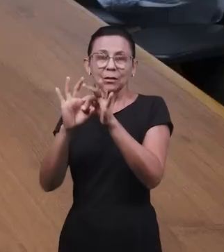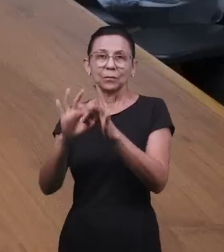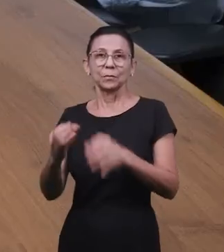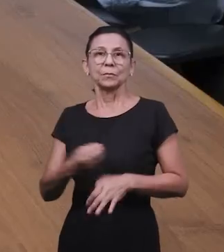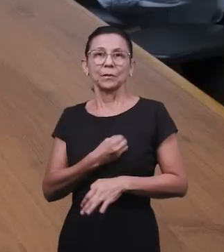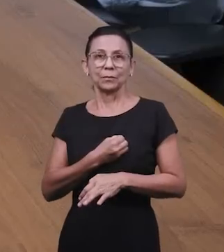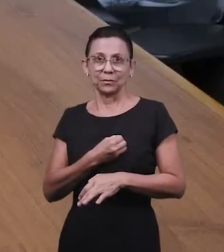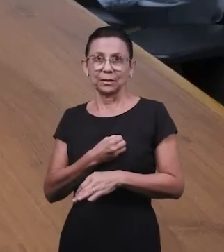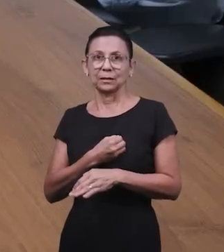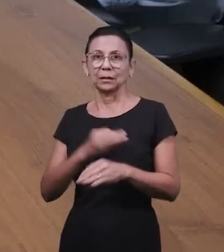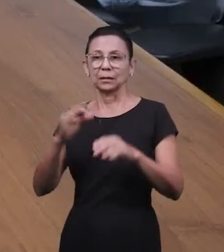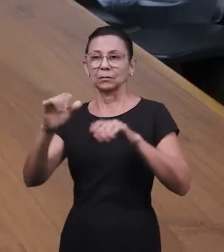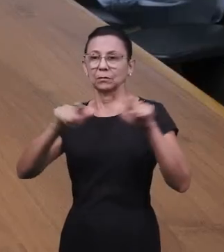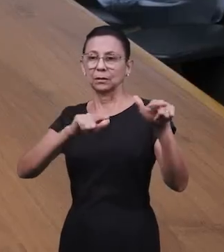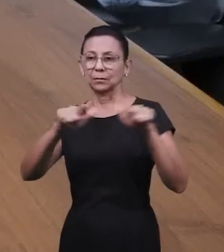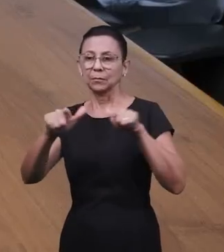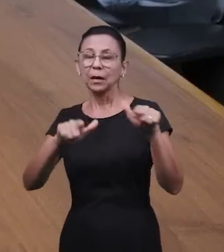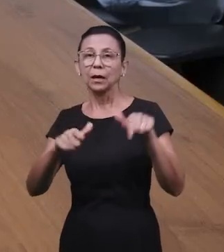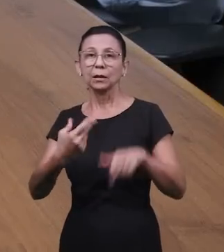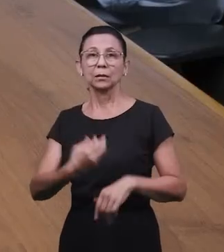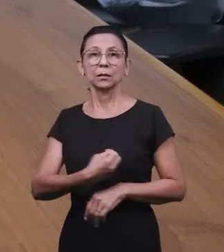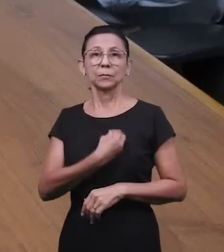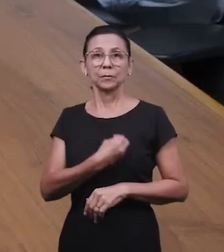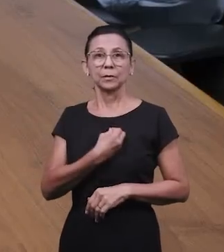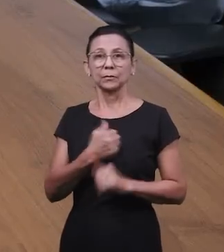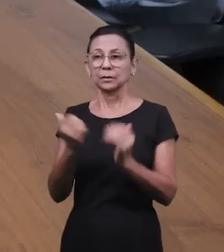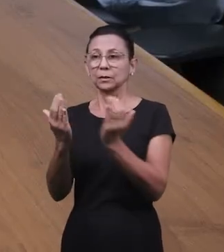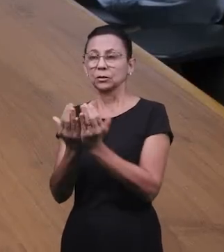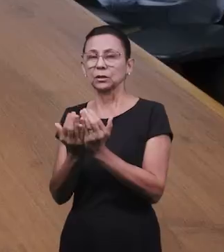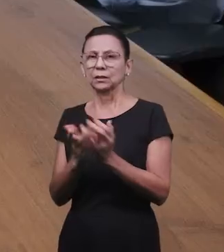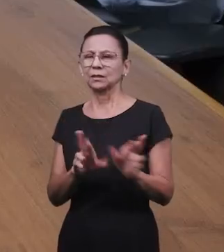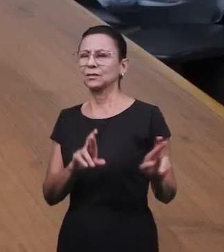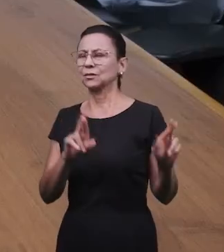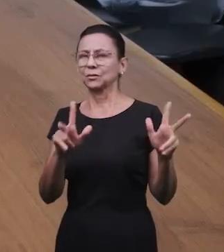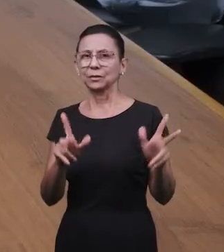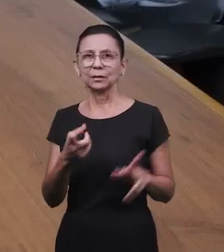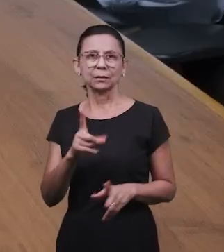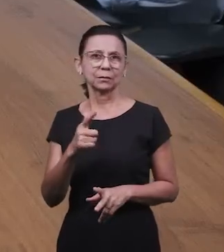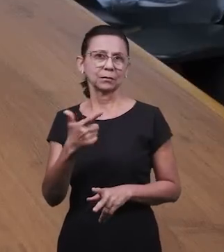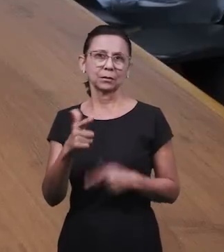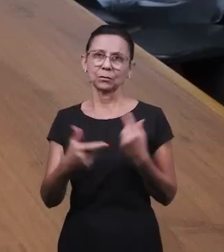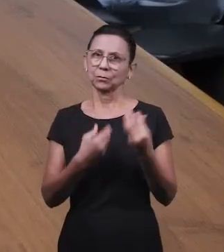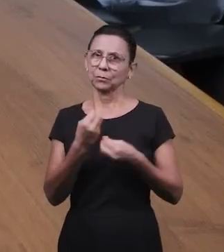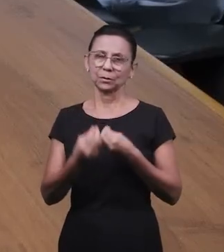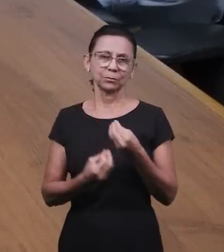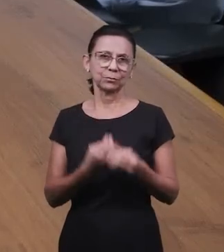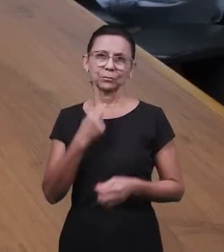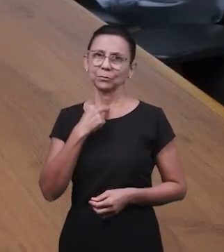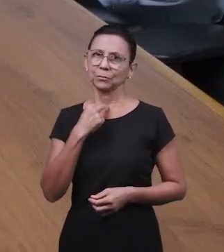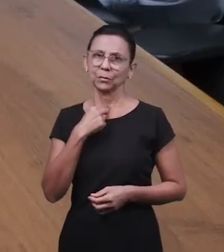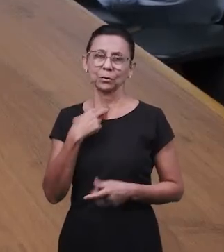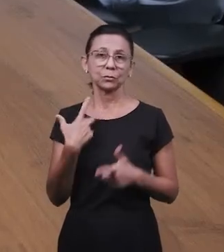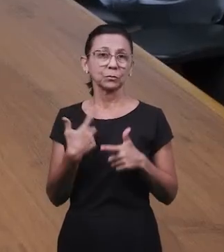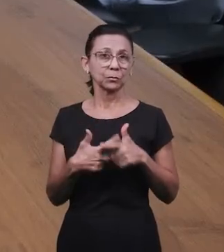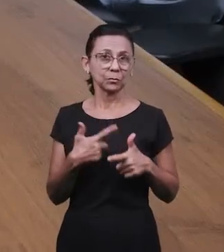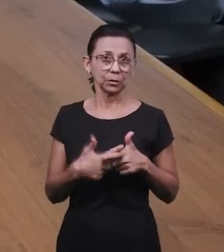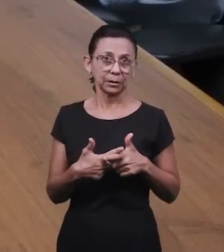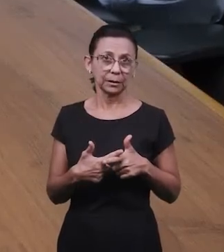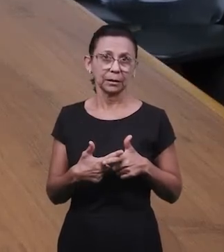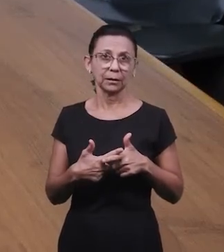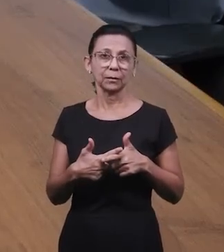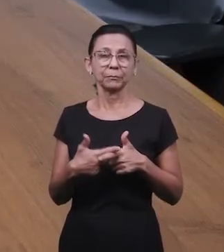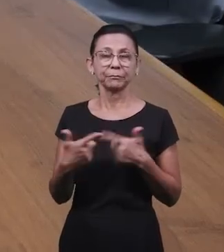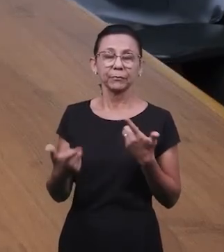vida profissional é uma coisa, minha vida familiar é uma coisa, minha vida de crente é outra. Ele só não tem como.